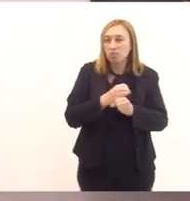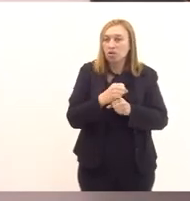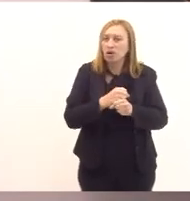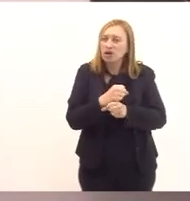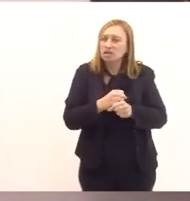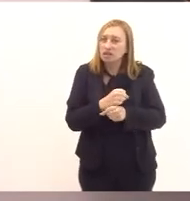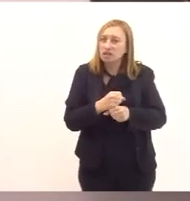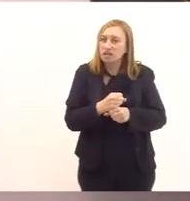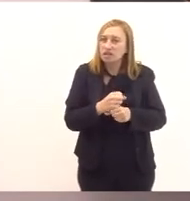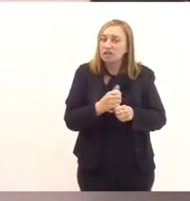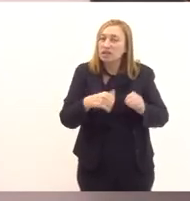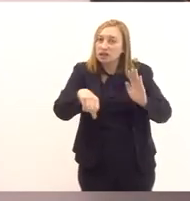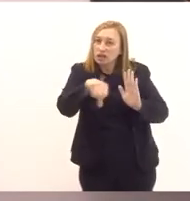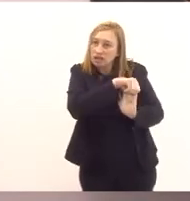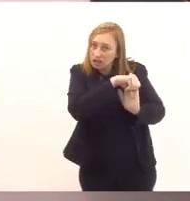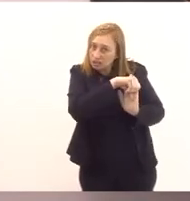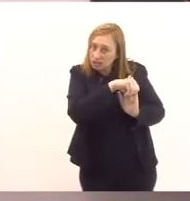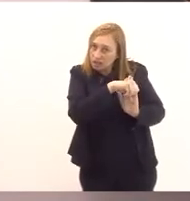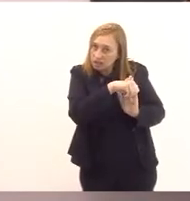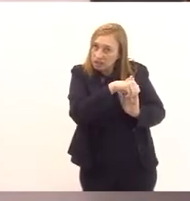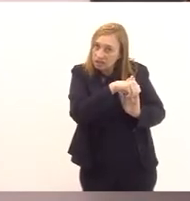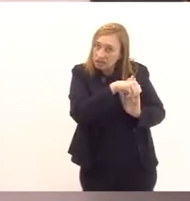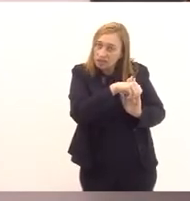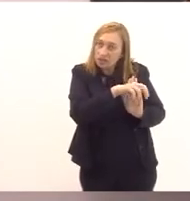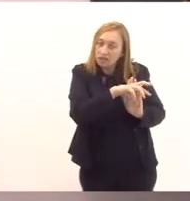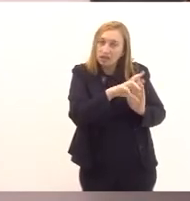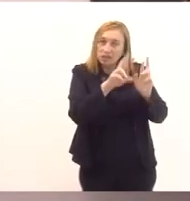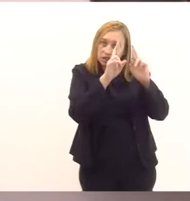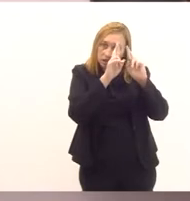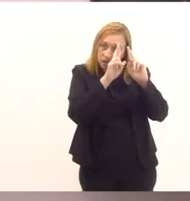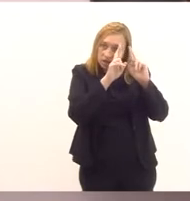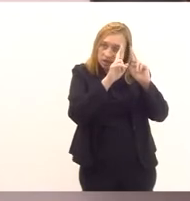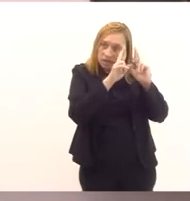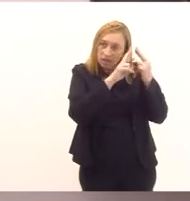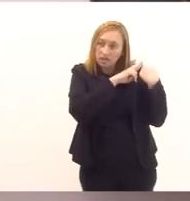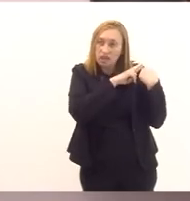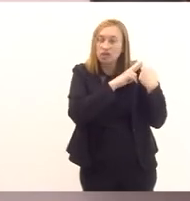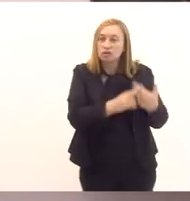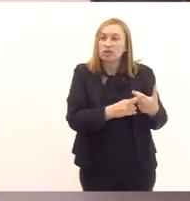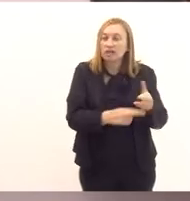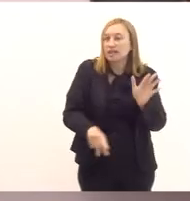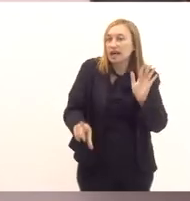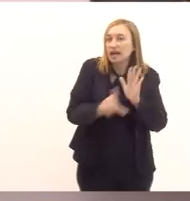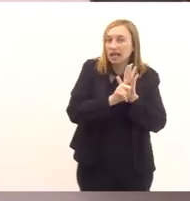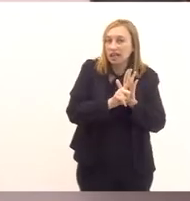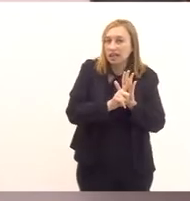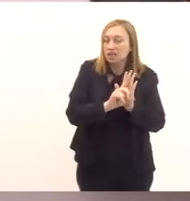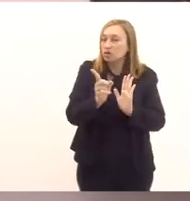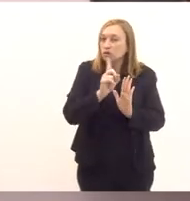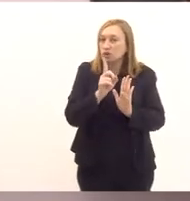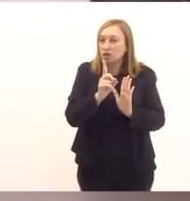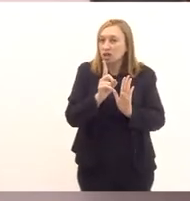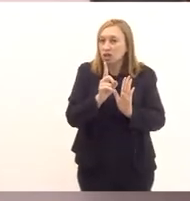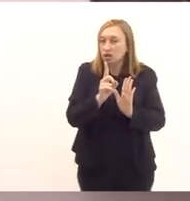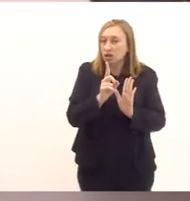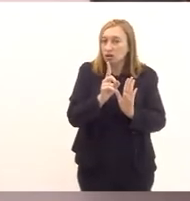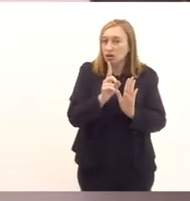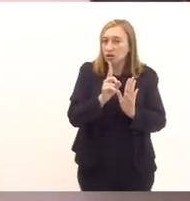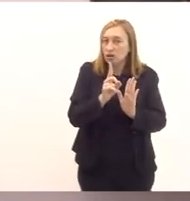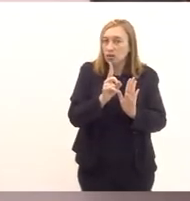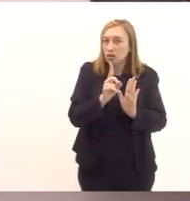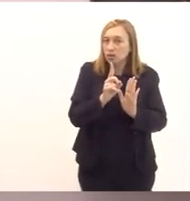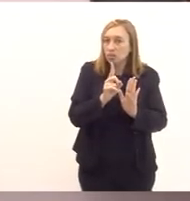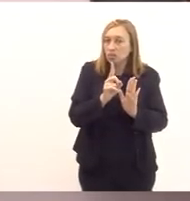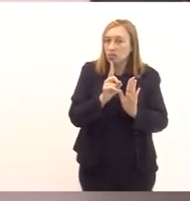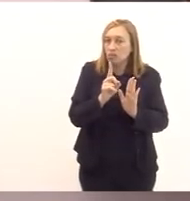constando o creme repita o creme de responsabilidade nos termos da lei e o não atendimento do prazo de